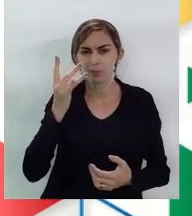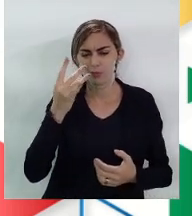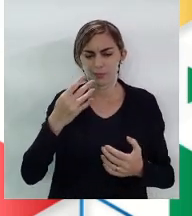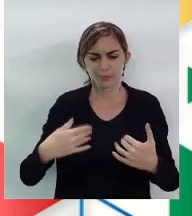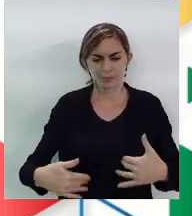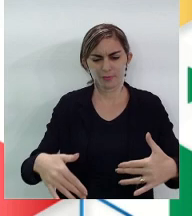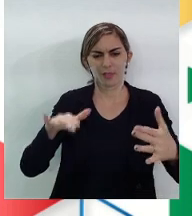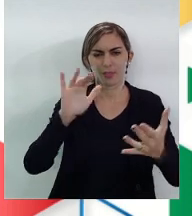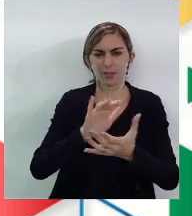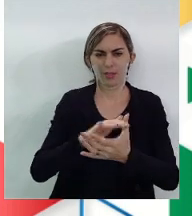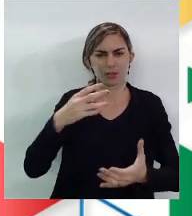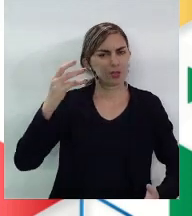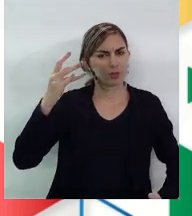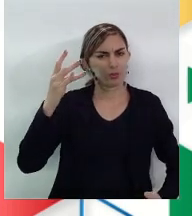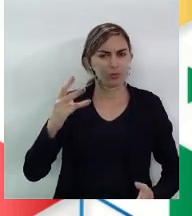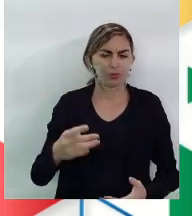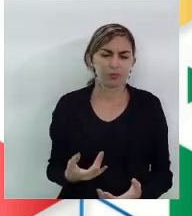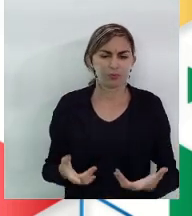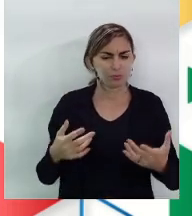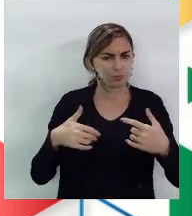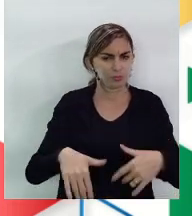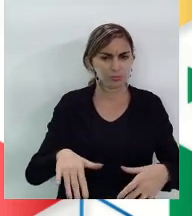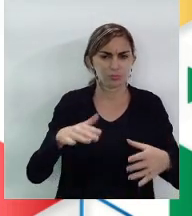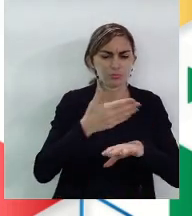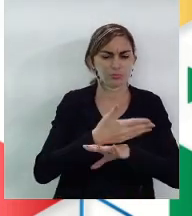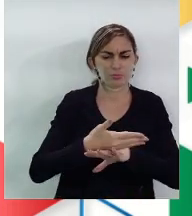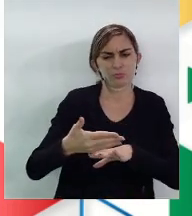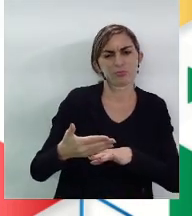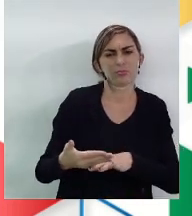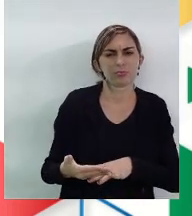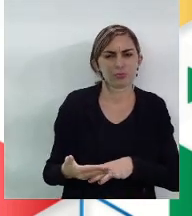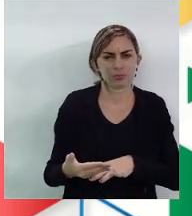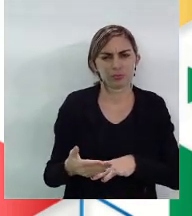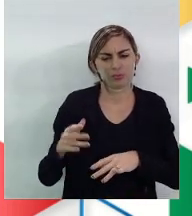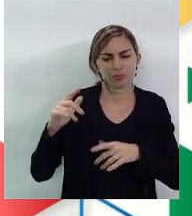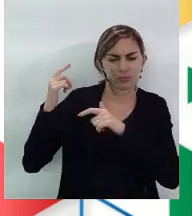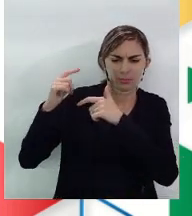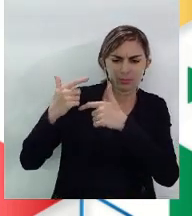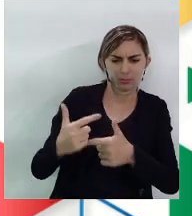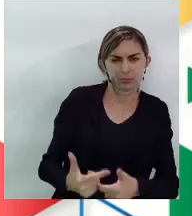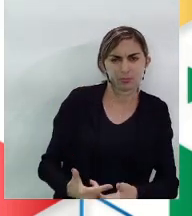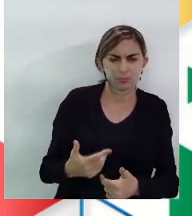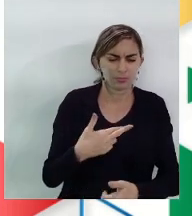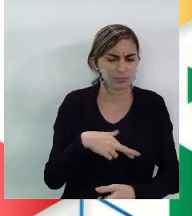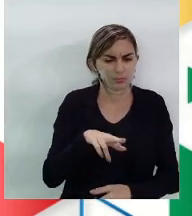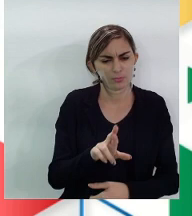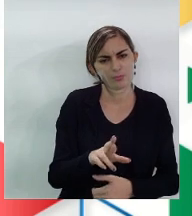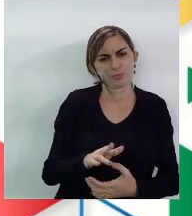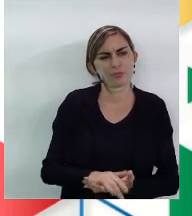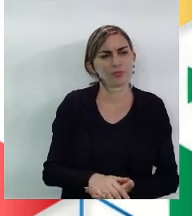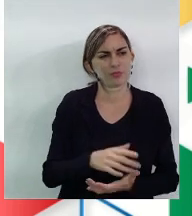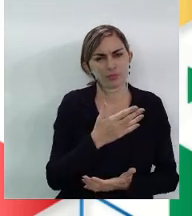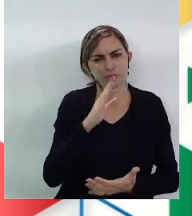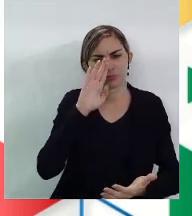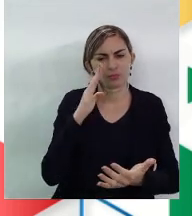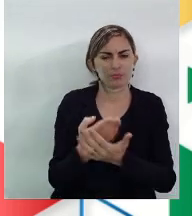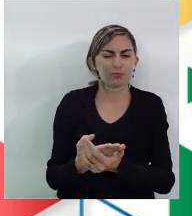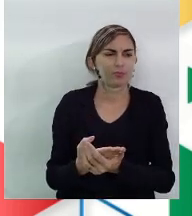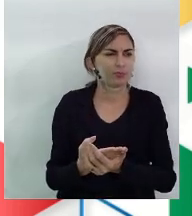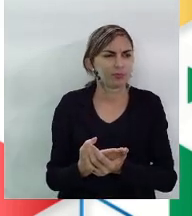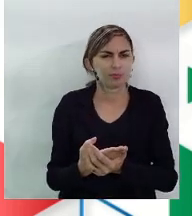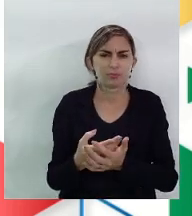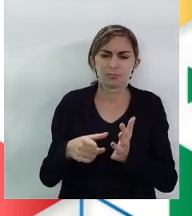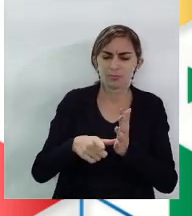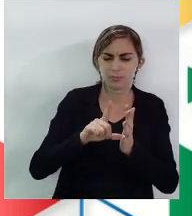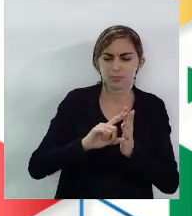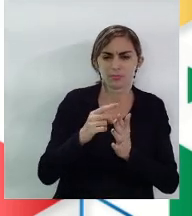aí paramentados de acordo com os preceitos de sua tradição religiosa. Sobre a crença, vamos lá.